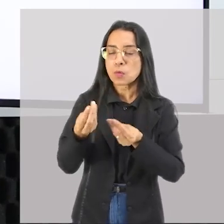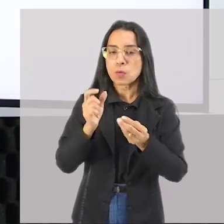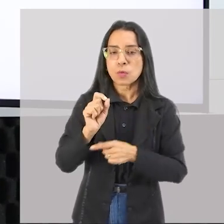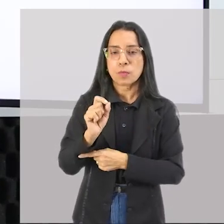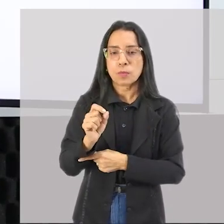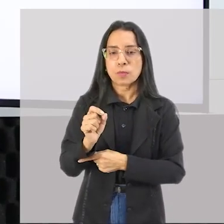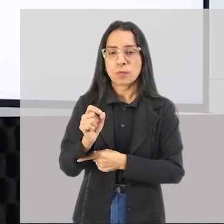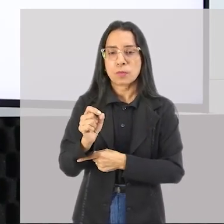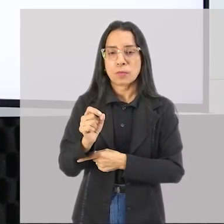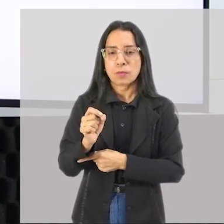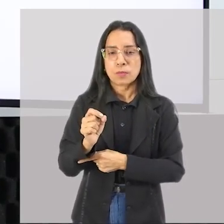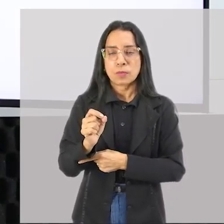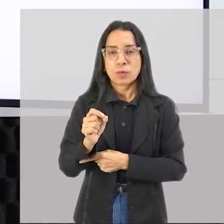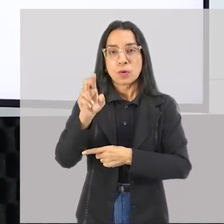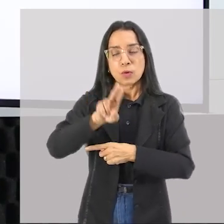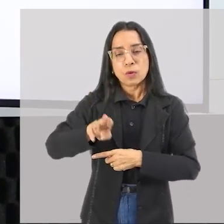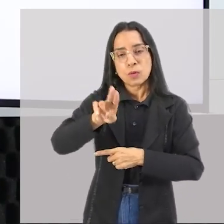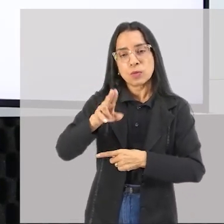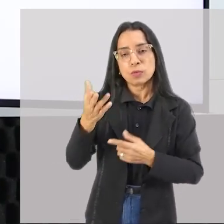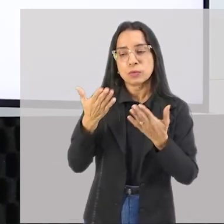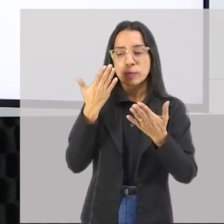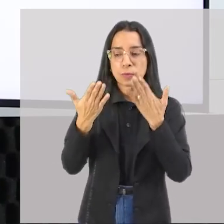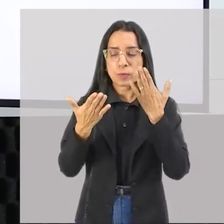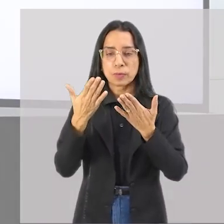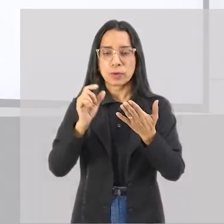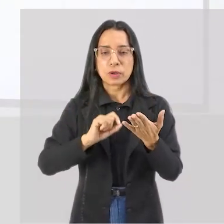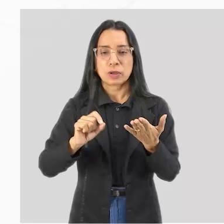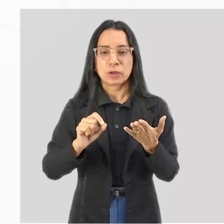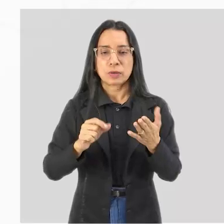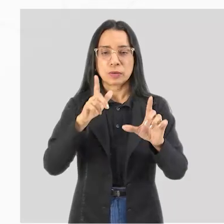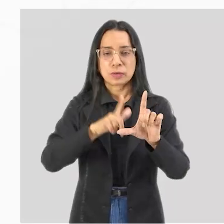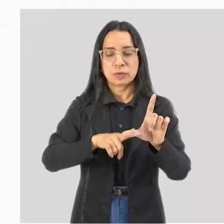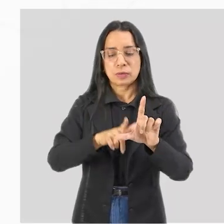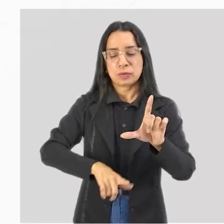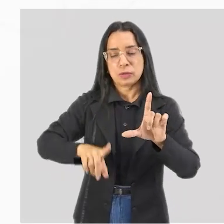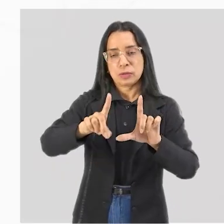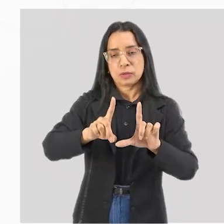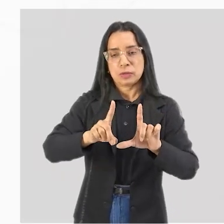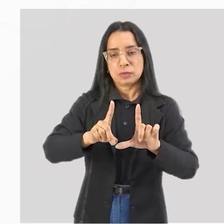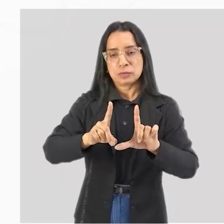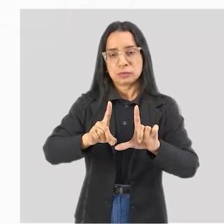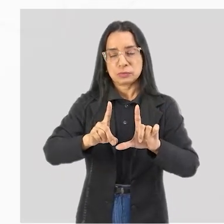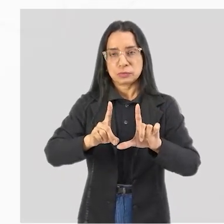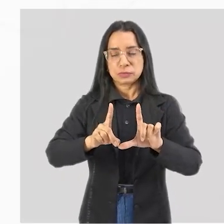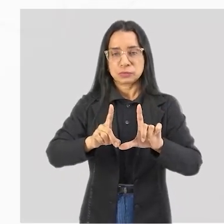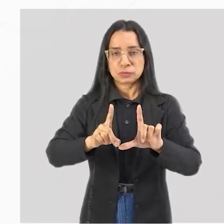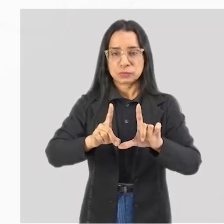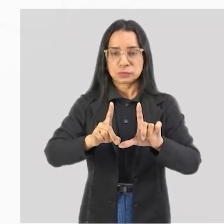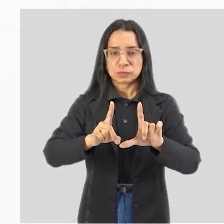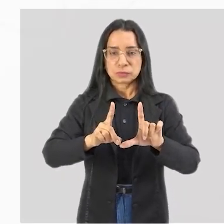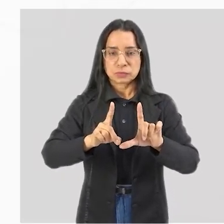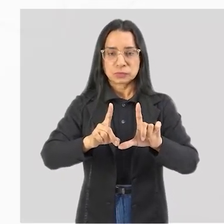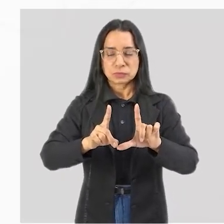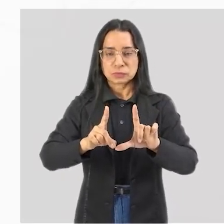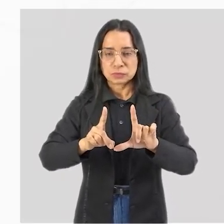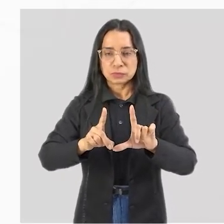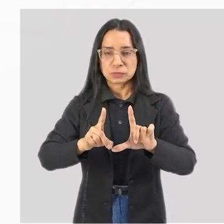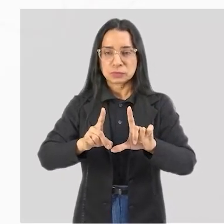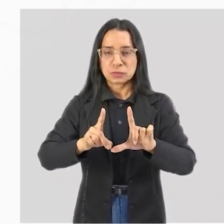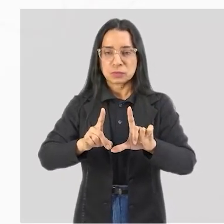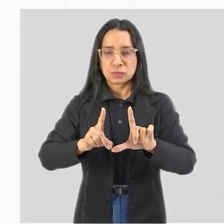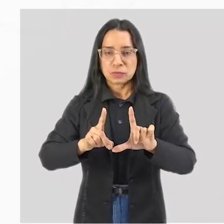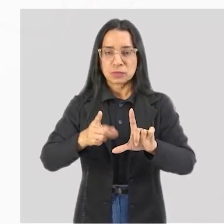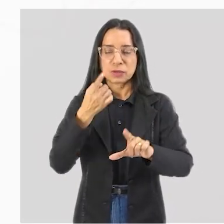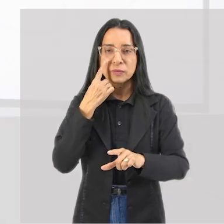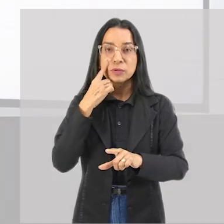conjunção. Como eu uso para comparar. Então, a minha resposta é a comparação. Aí eu analiso o que a